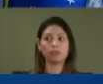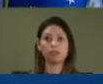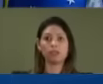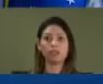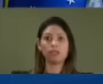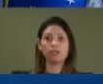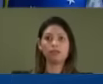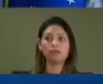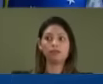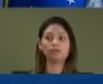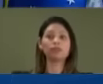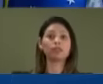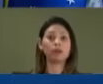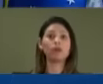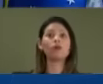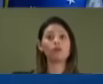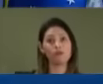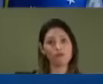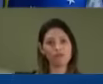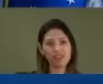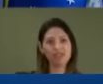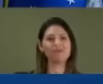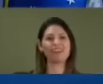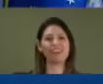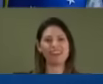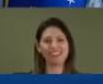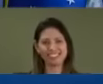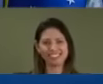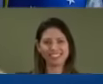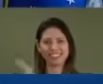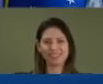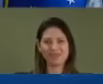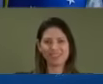com prazer: vem para a Caixa você também. Agradecidíssimo.